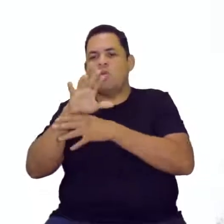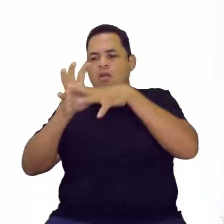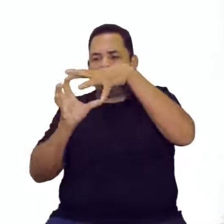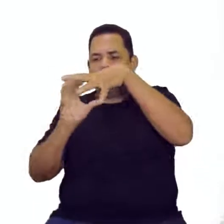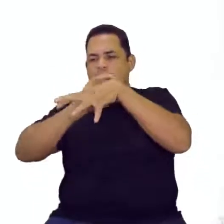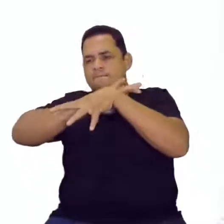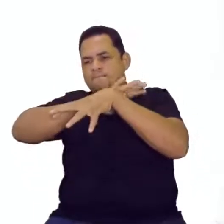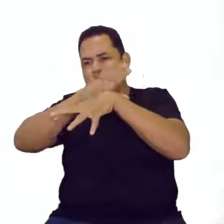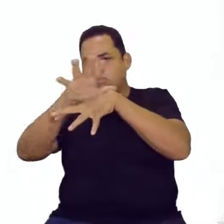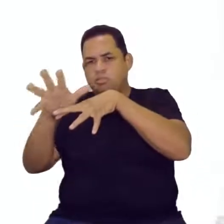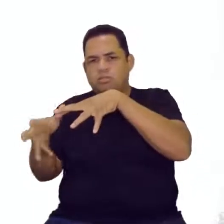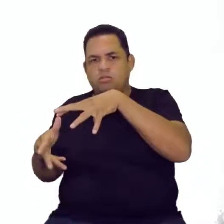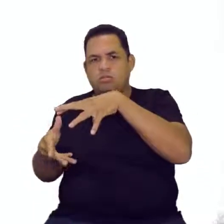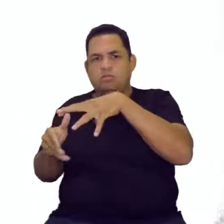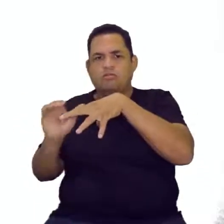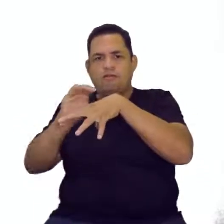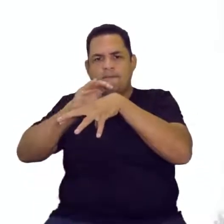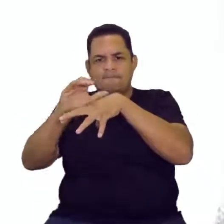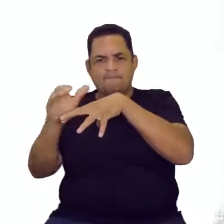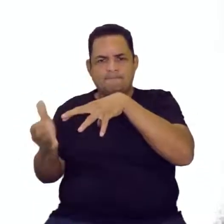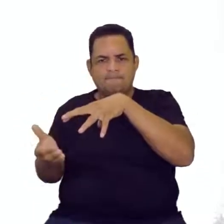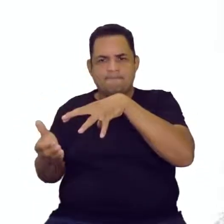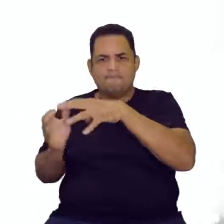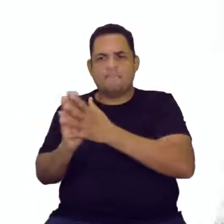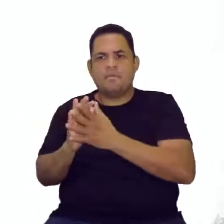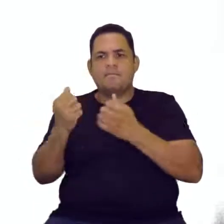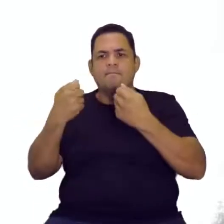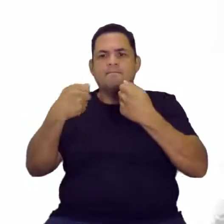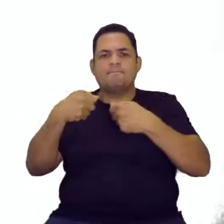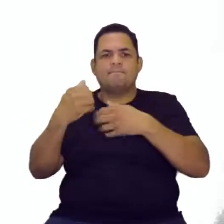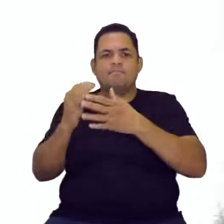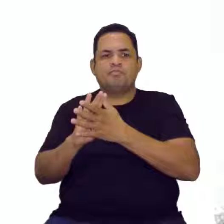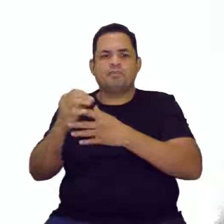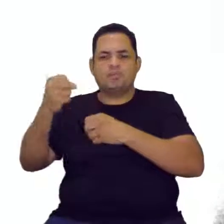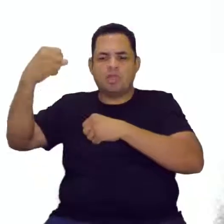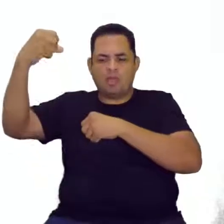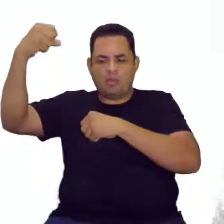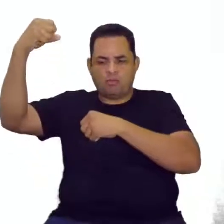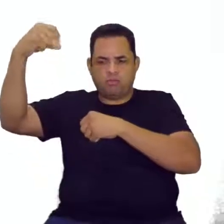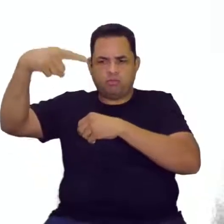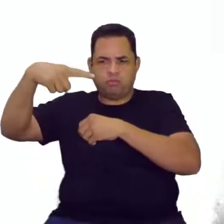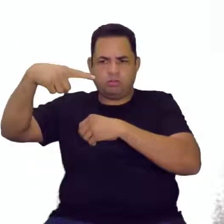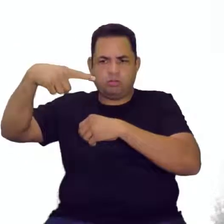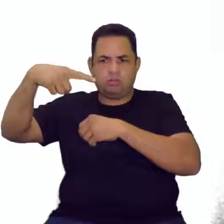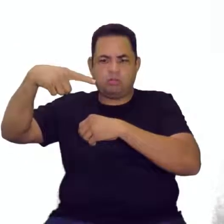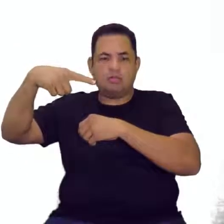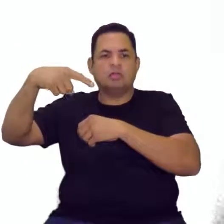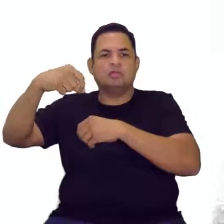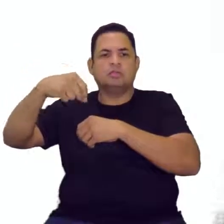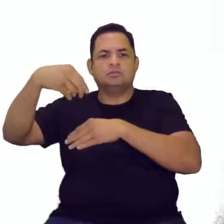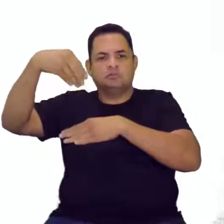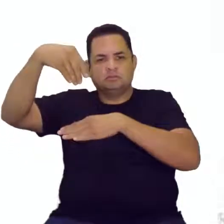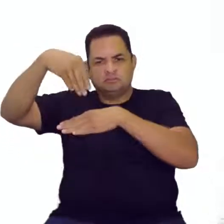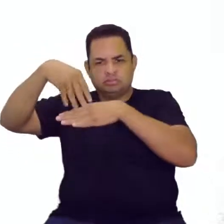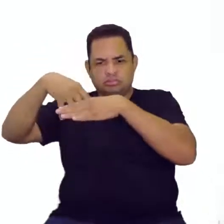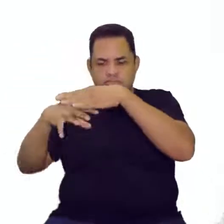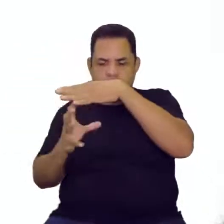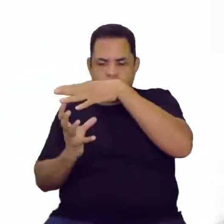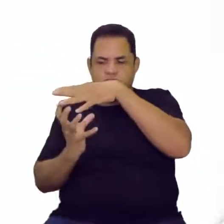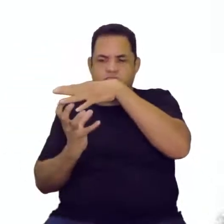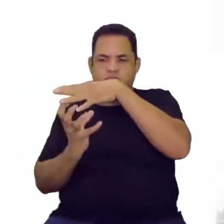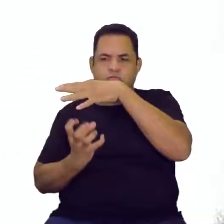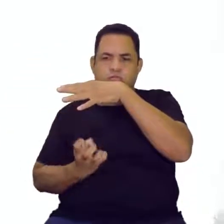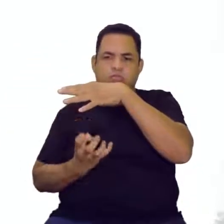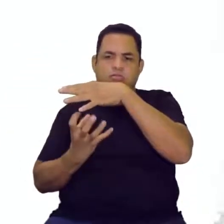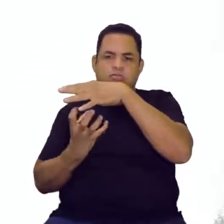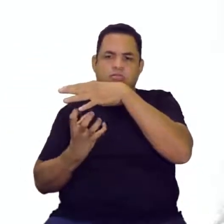os quais formam uma camada que permite a passagem dos raios solares e a absorção